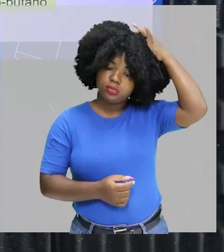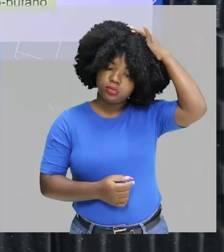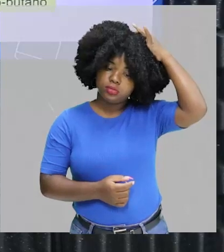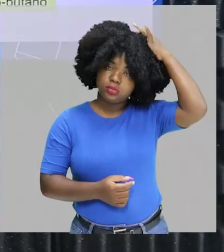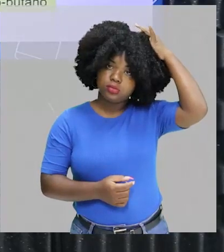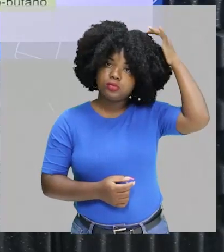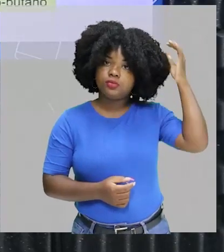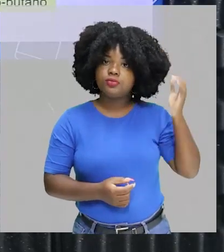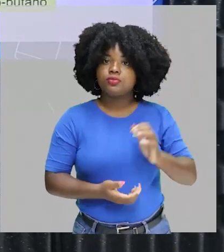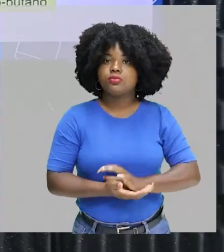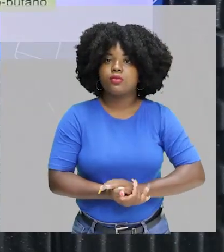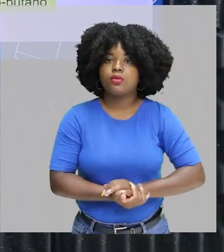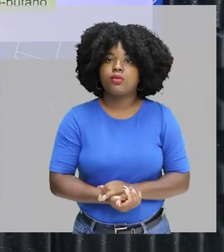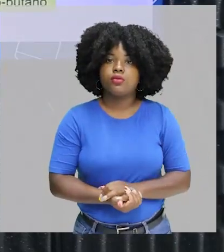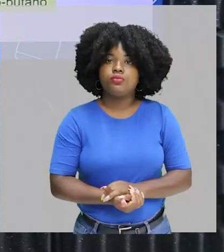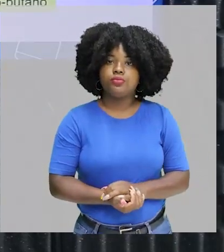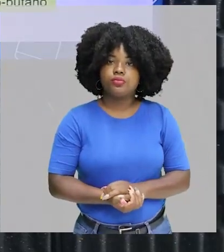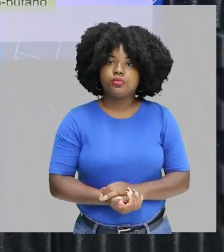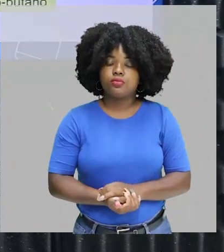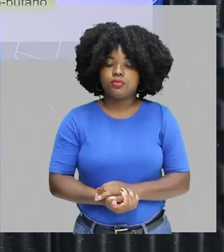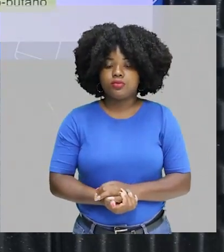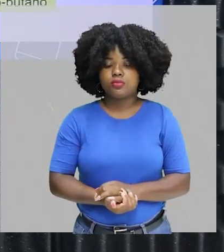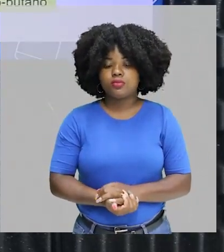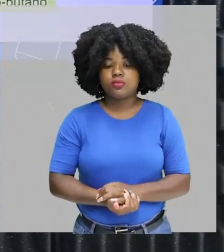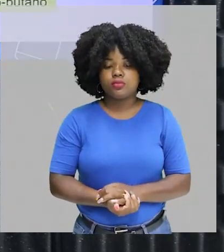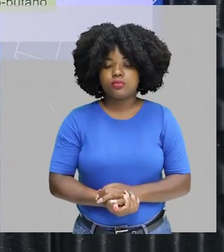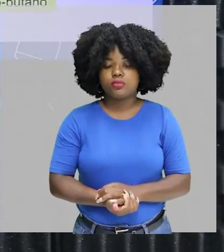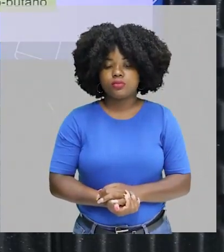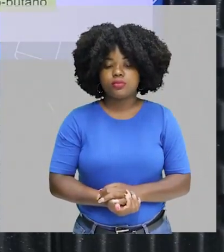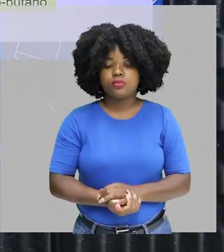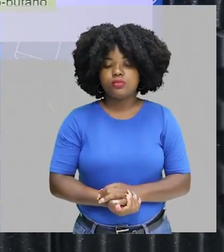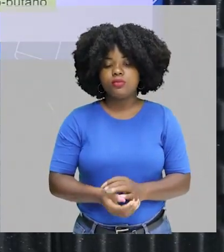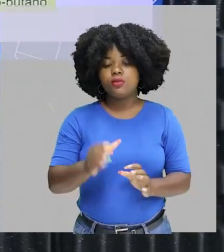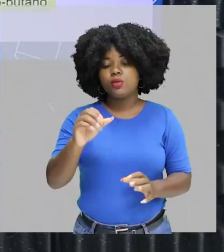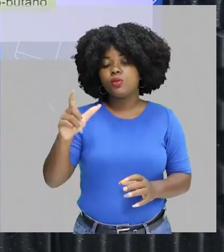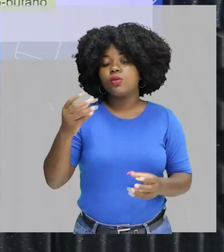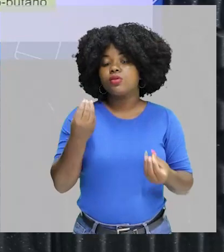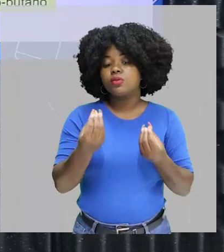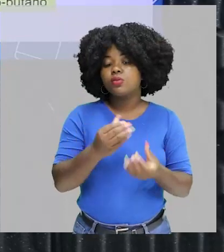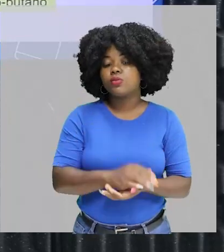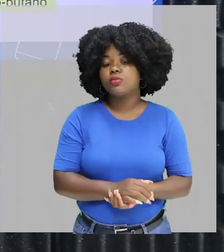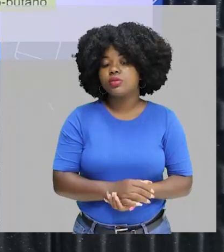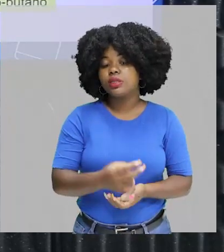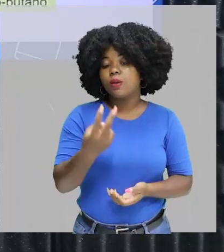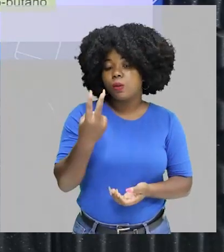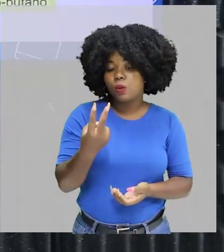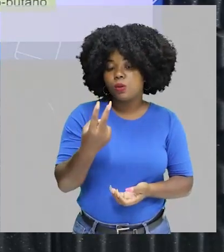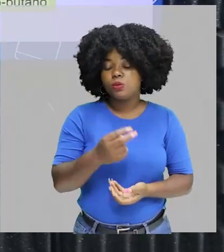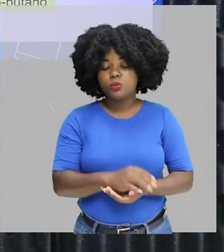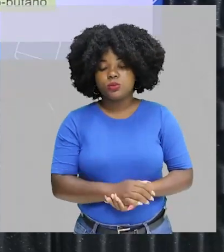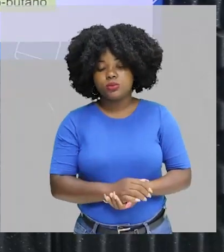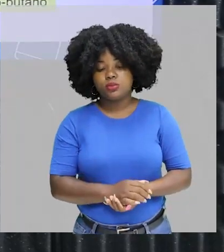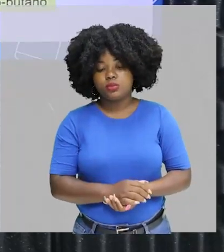numeração. Certo? Então, carbono 1, carbono 2. Onde o cloro está? Está no carbono 2,